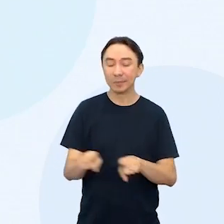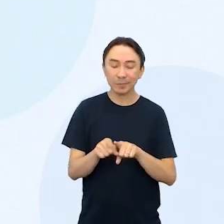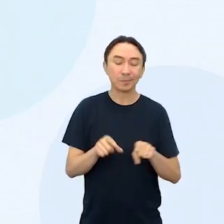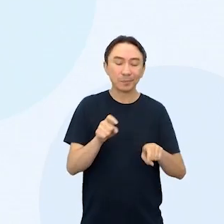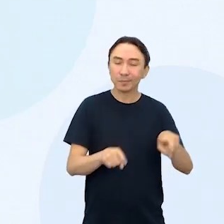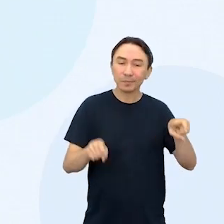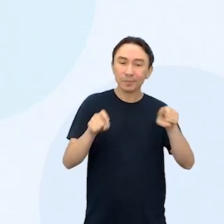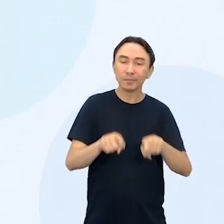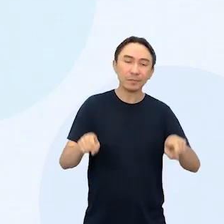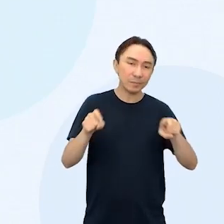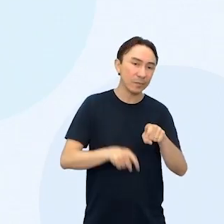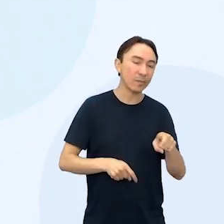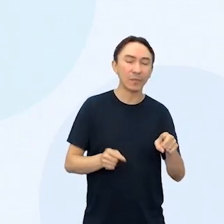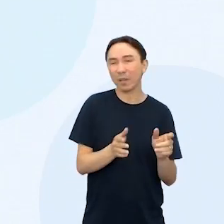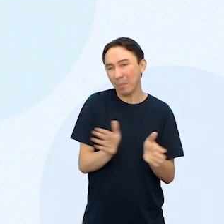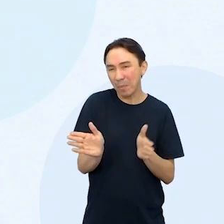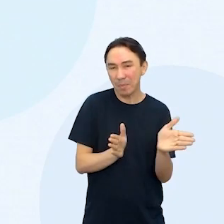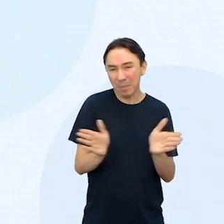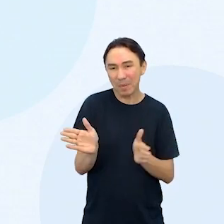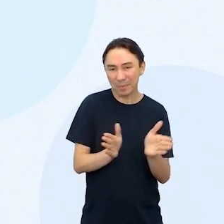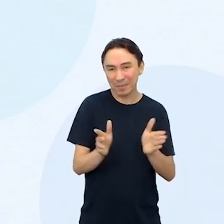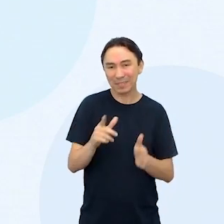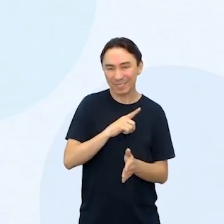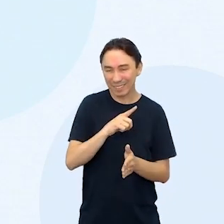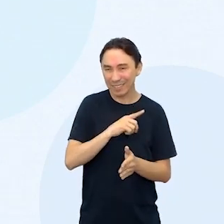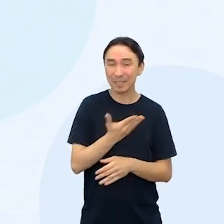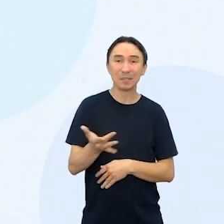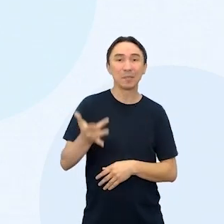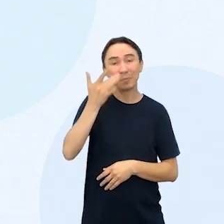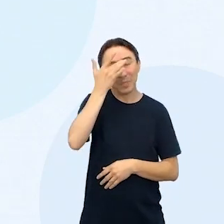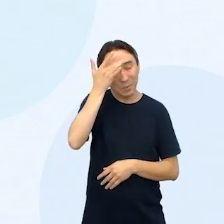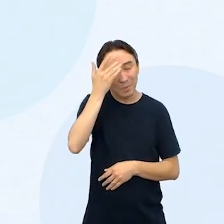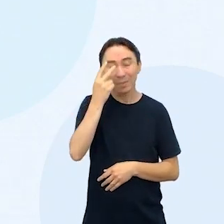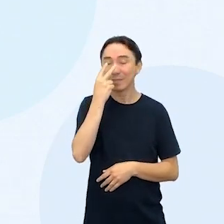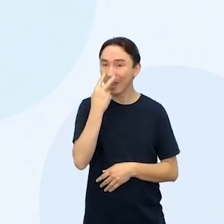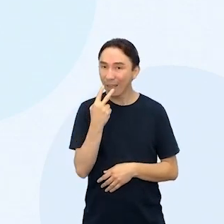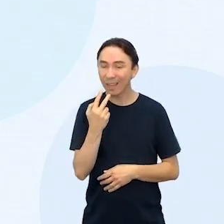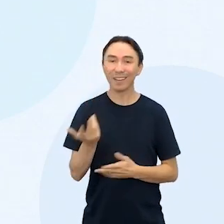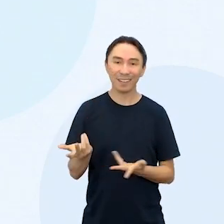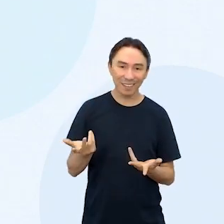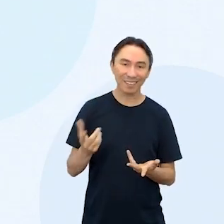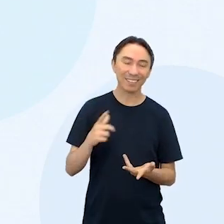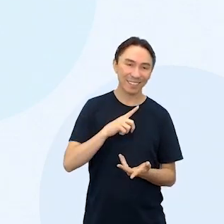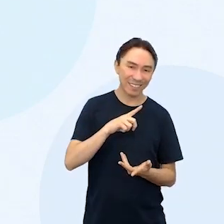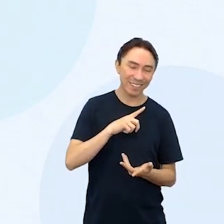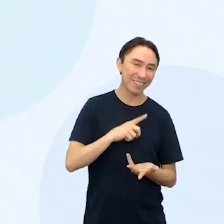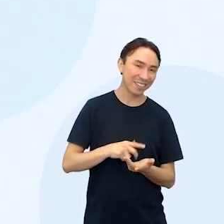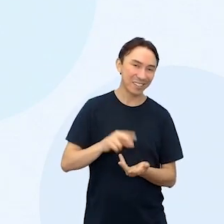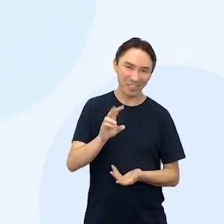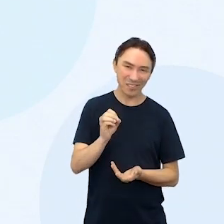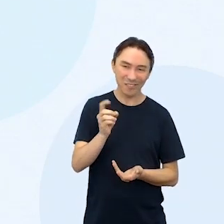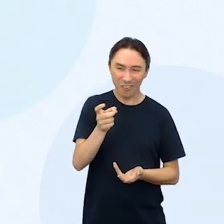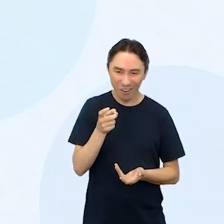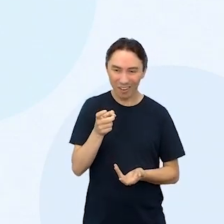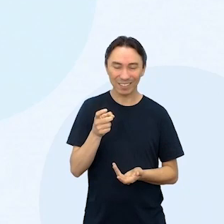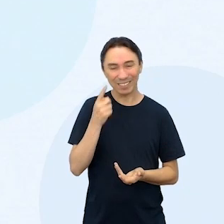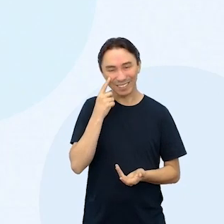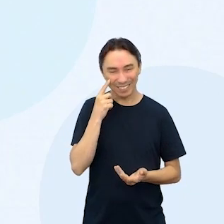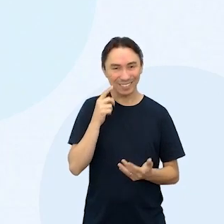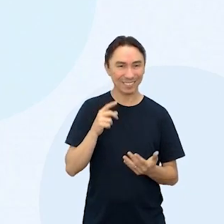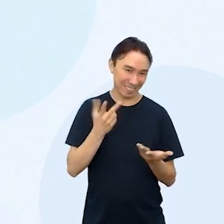então NVDA, DOSVox, para as pessoas que são cegas, por exemplo, e que utilizam o computador para realizar suas